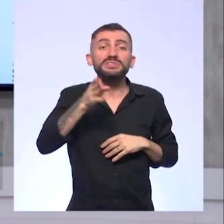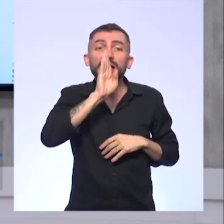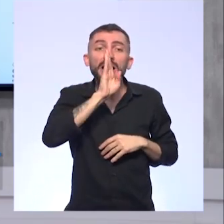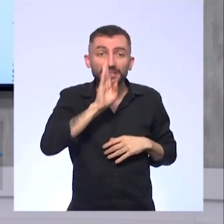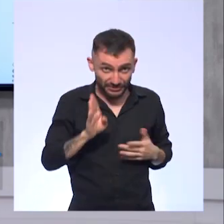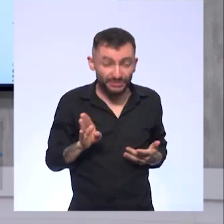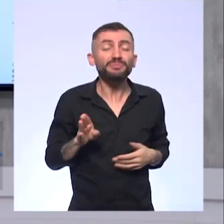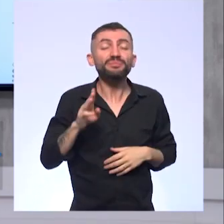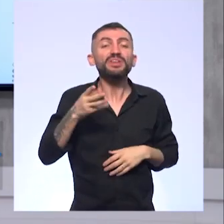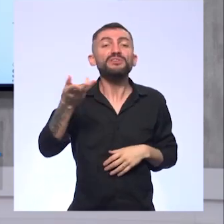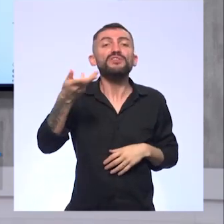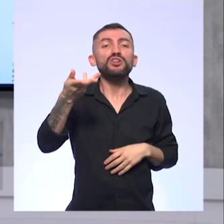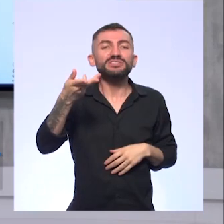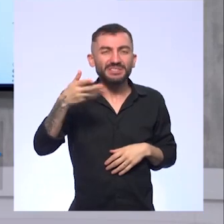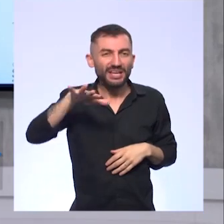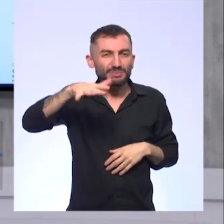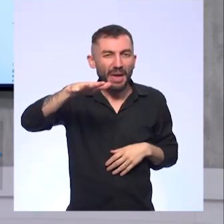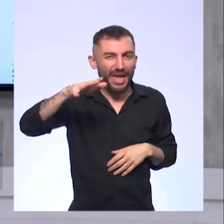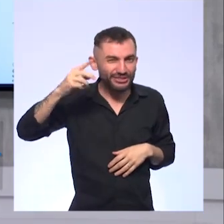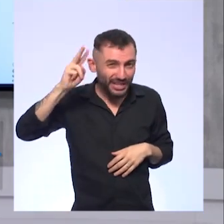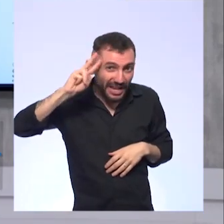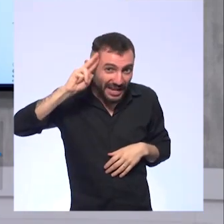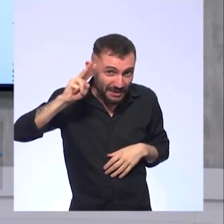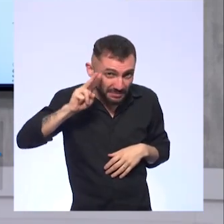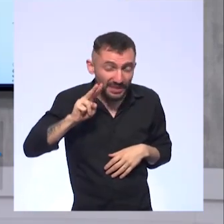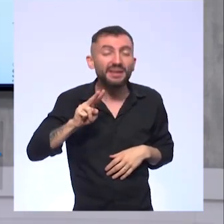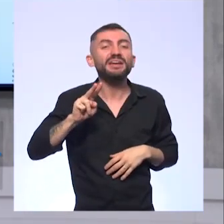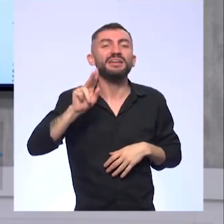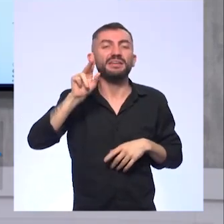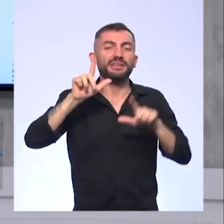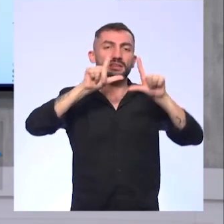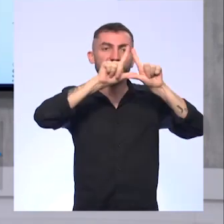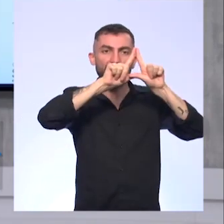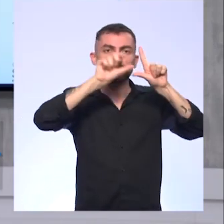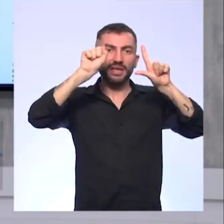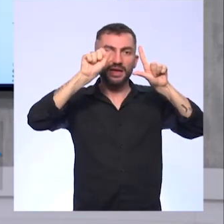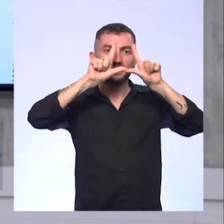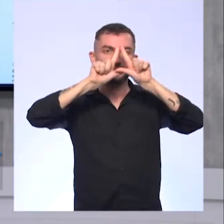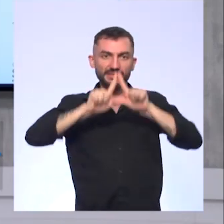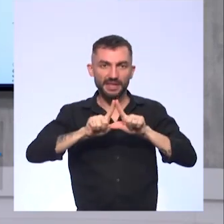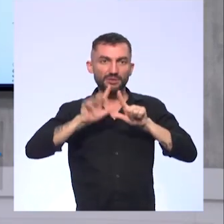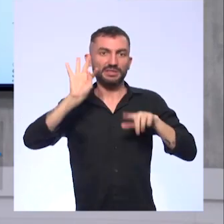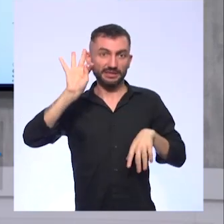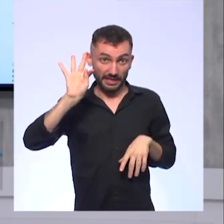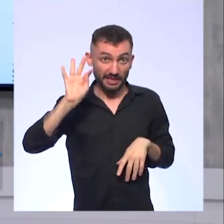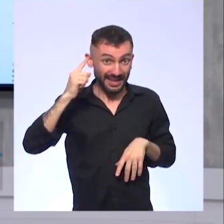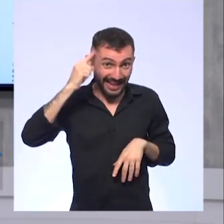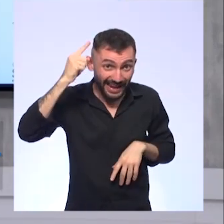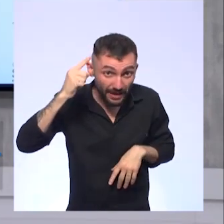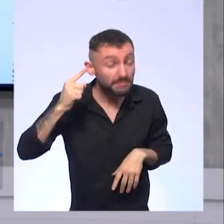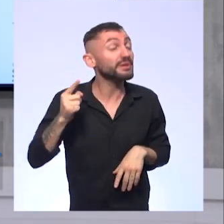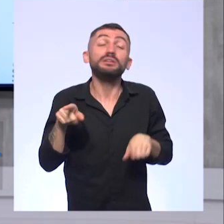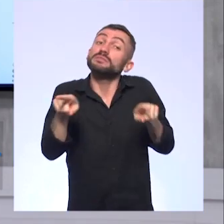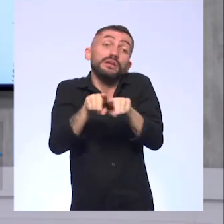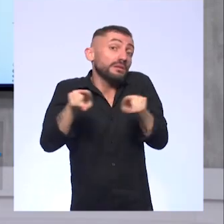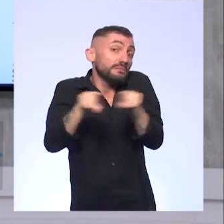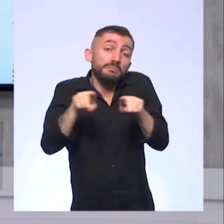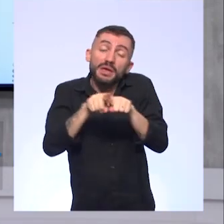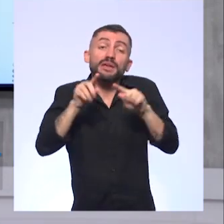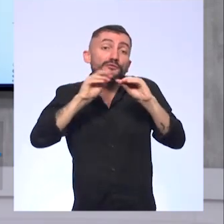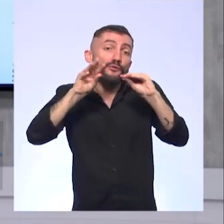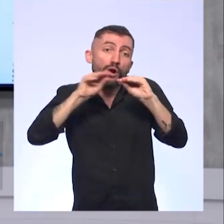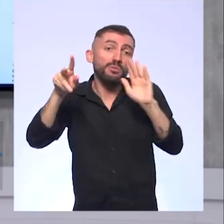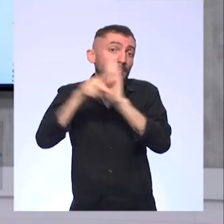da equação da velocidade média mesmo venda velocidades muito altas quando o movimento é uniforme a velocidade do corpo ouvir a própria